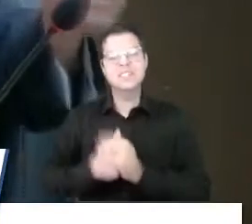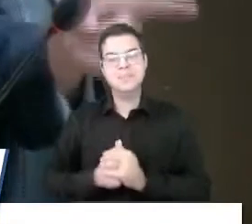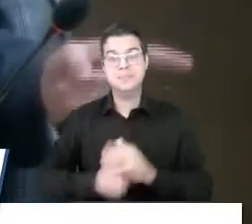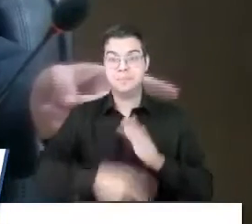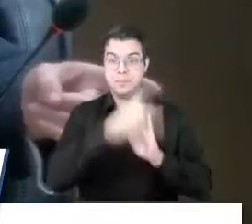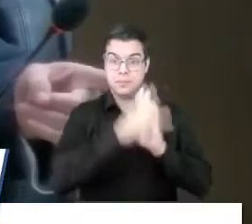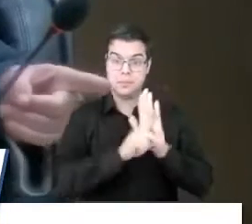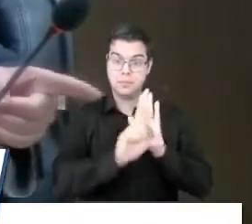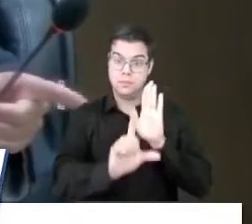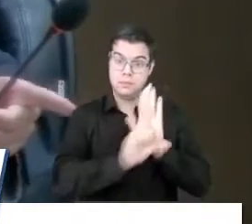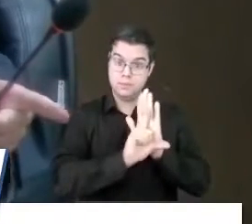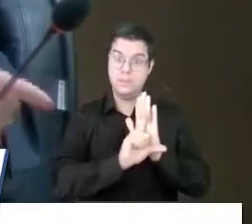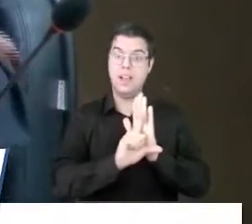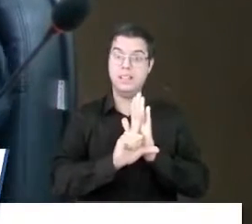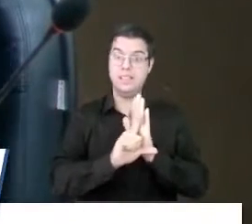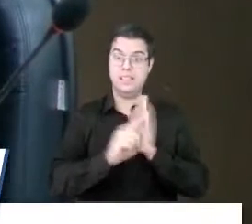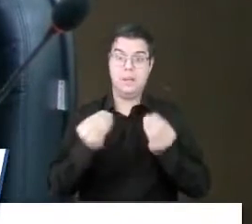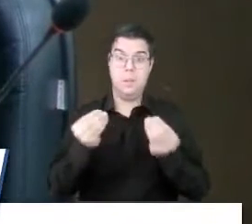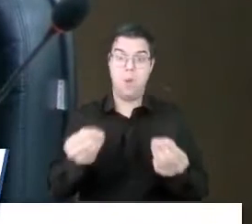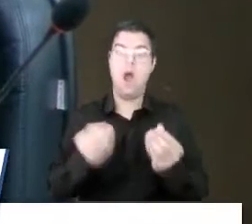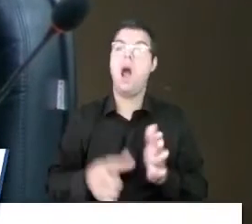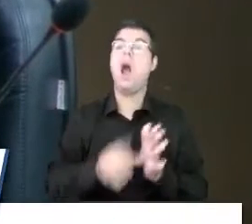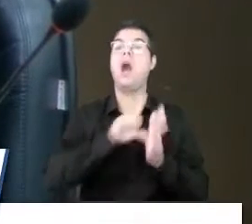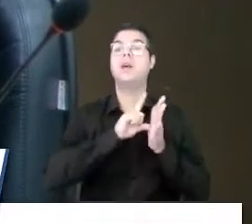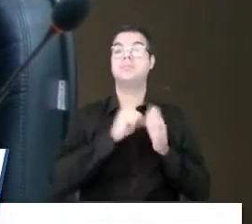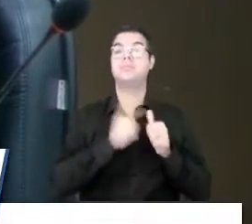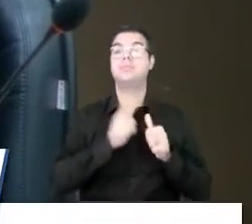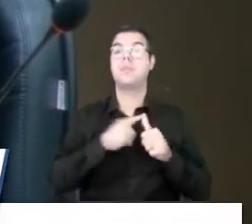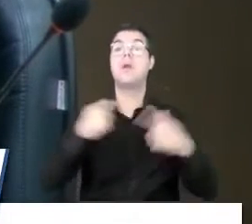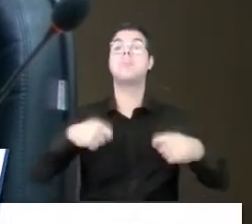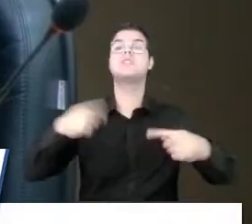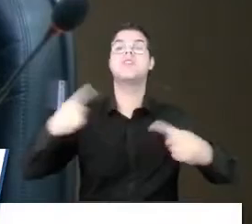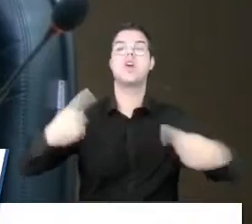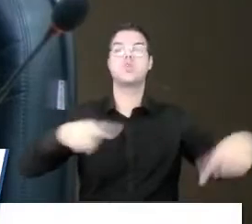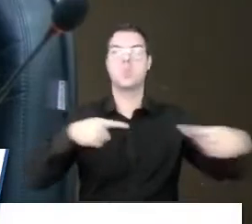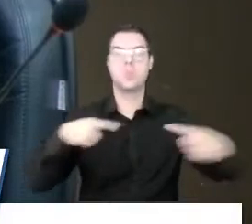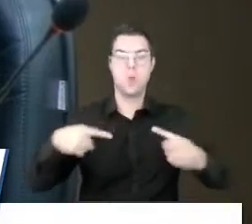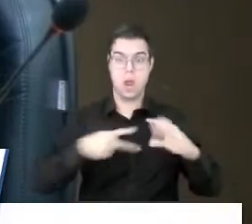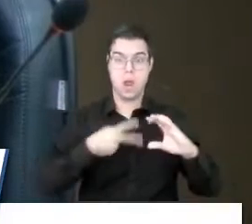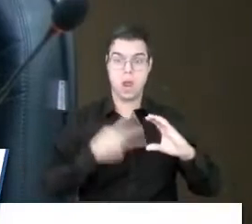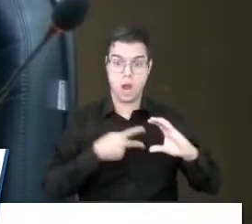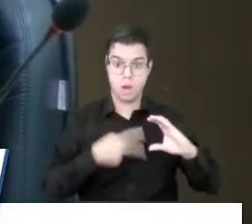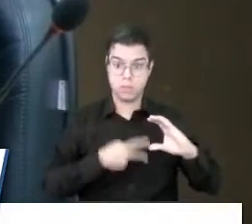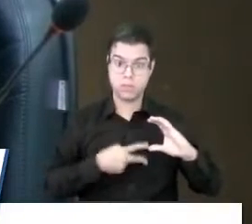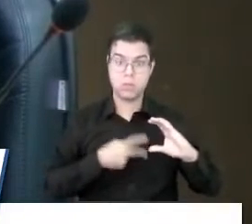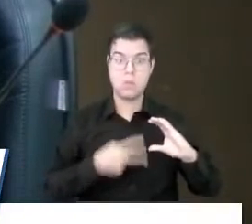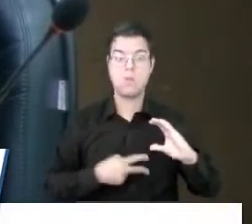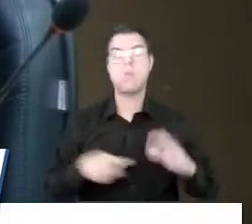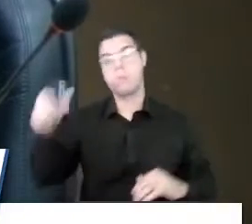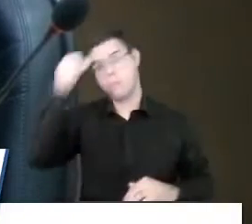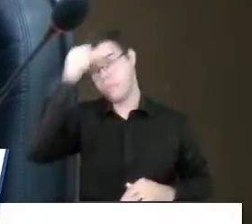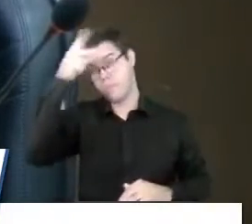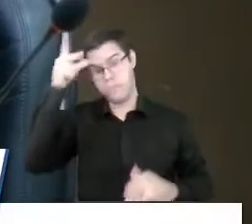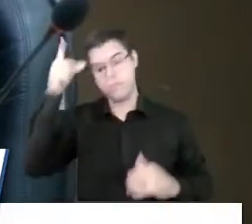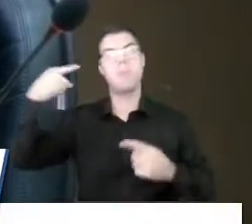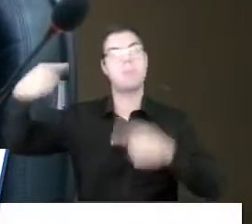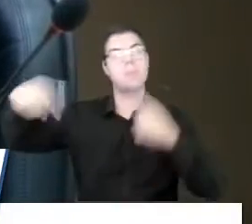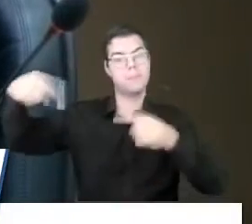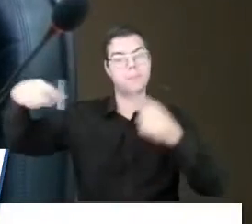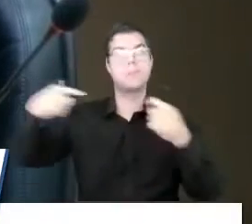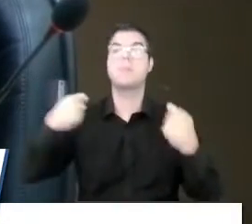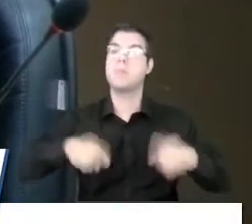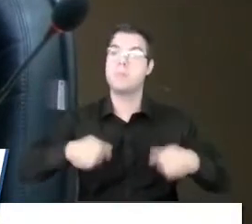de tamanha magnitude, tem que ser debatido entre a Câmara Municipal e a Prefeitura, antes